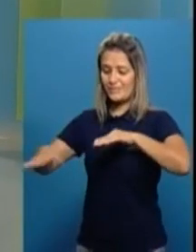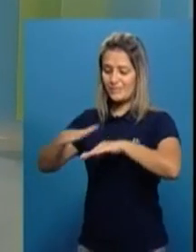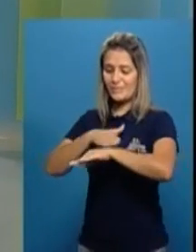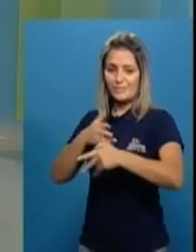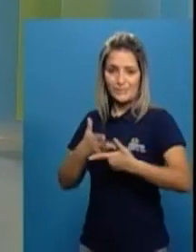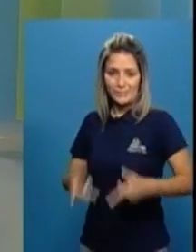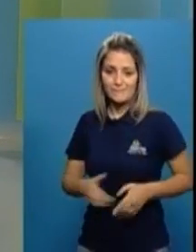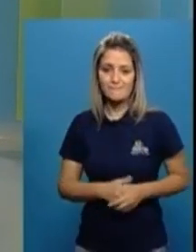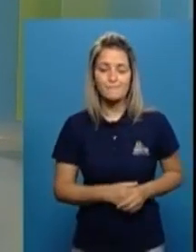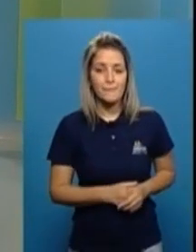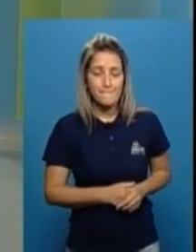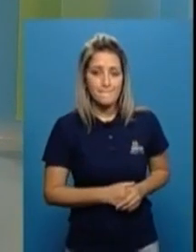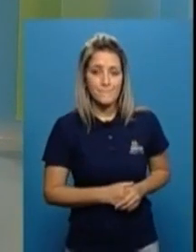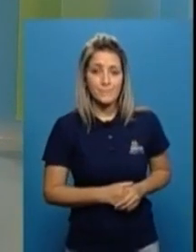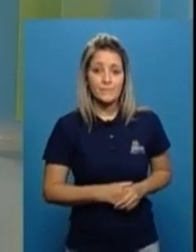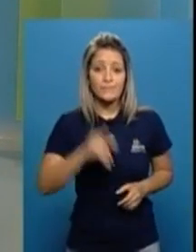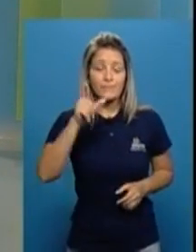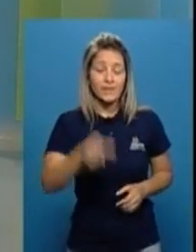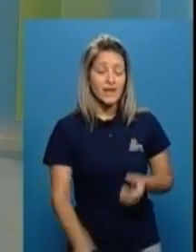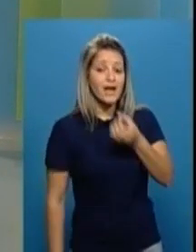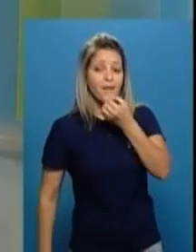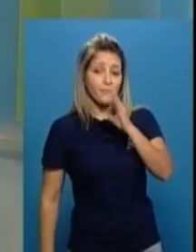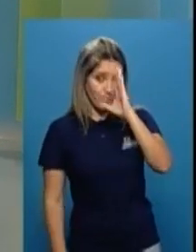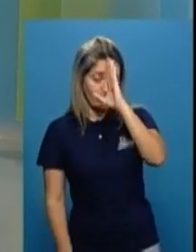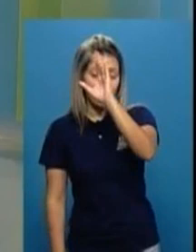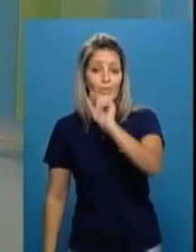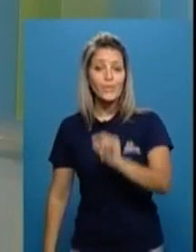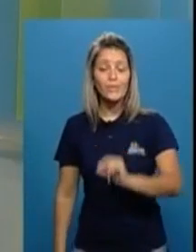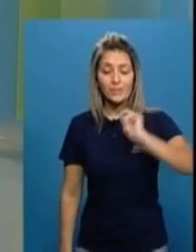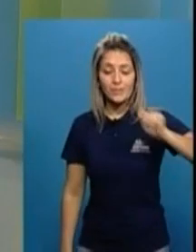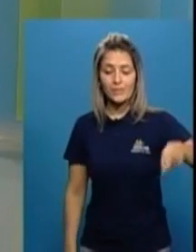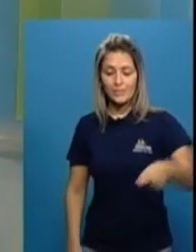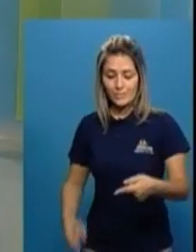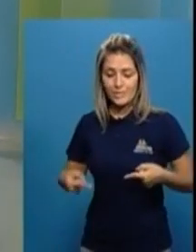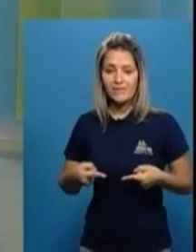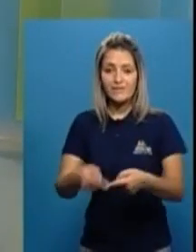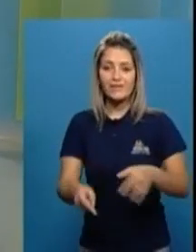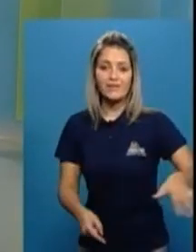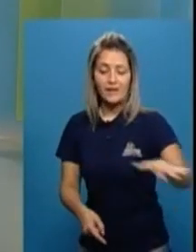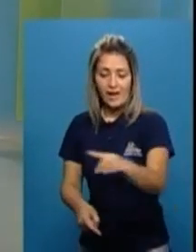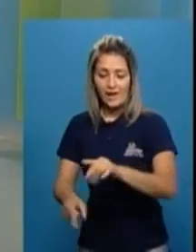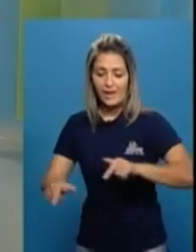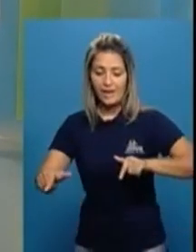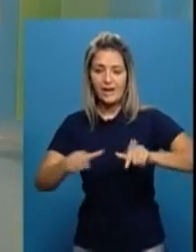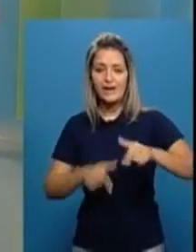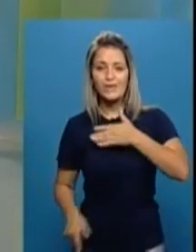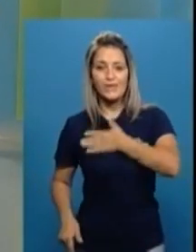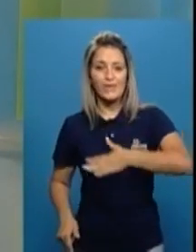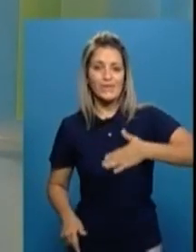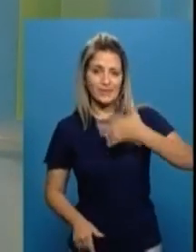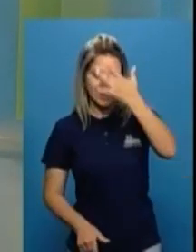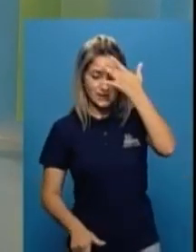produto fabricado. Uma das principais contribuições desse arranjo, ela está ligada ao ambiente de trabalho com maior